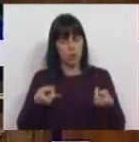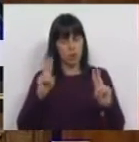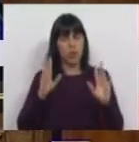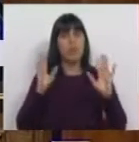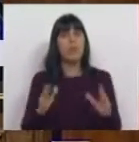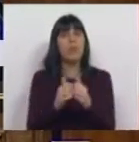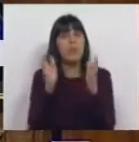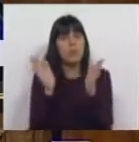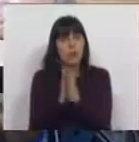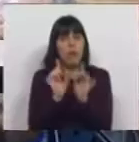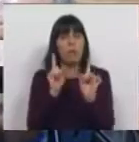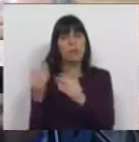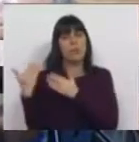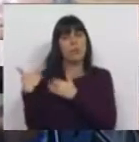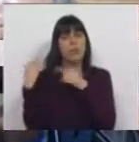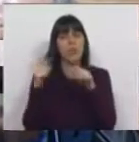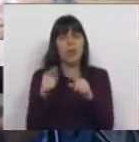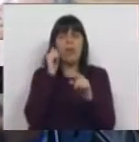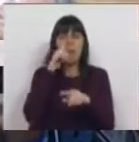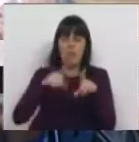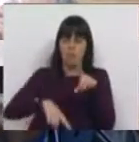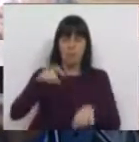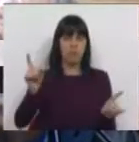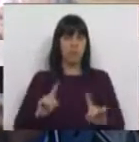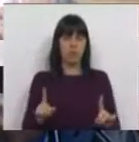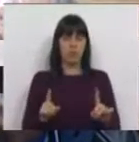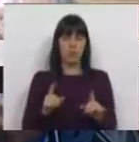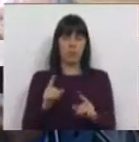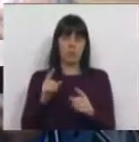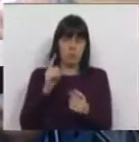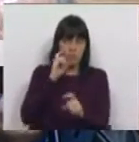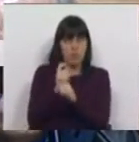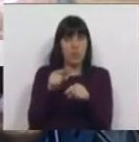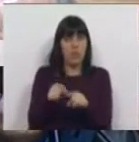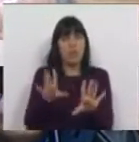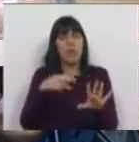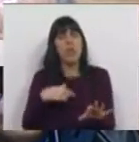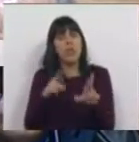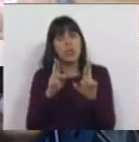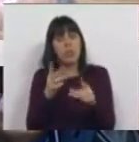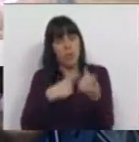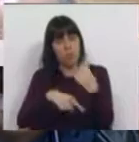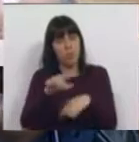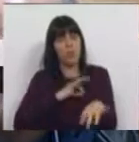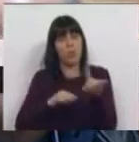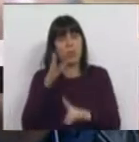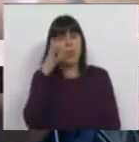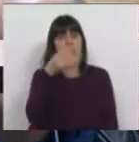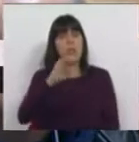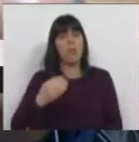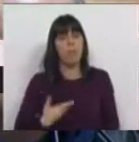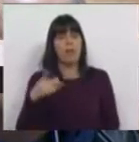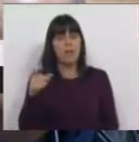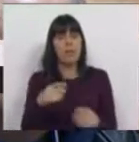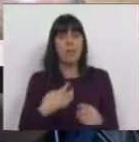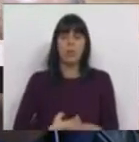tirar todas as responsabilidades, nunca fugimos a essa inquirição. E também esperamos, como o senhor deputado Carlos Abreu Amorim tinha dito,